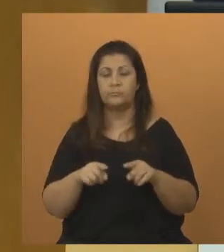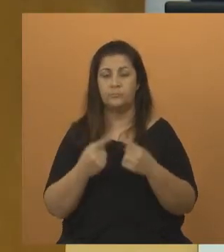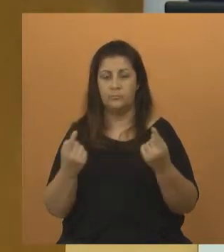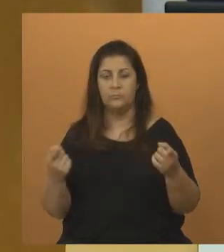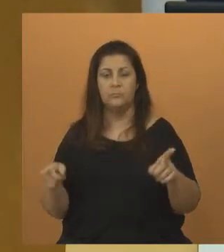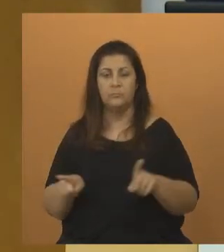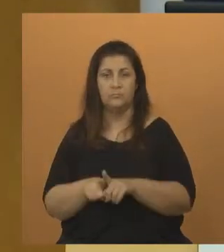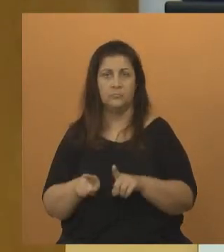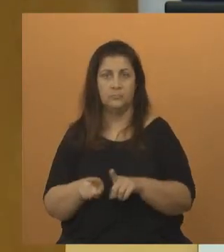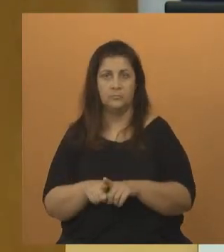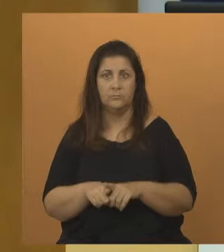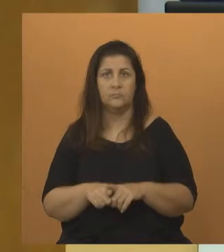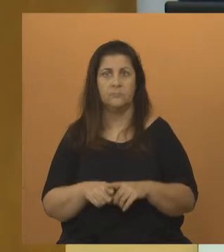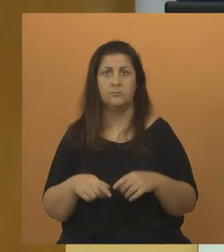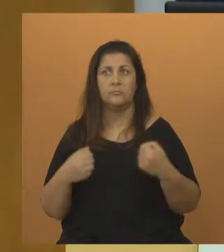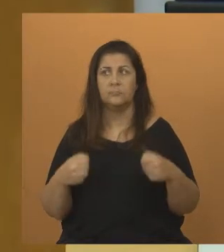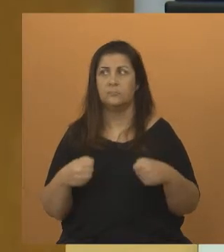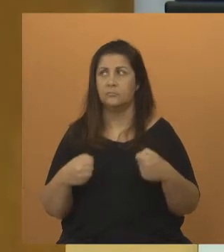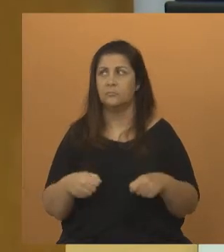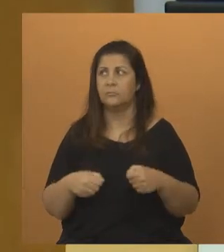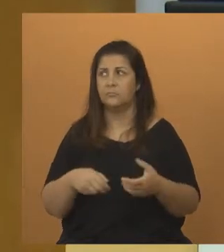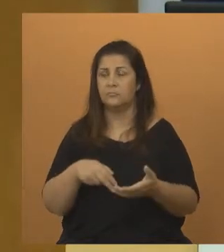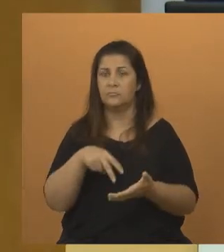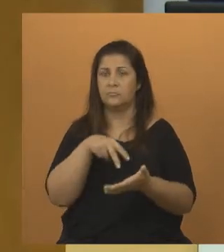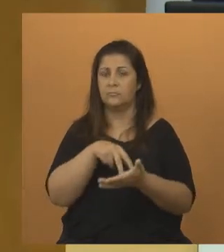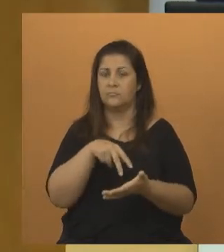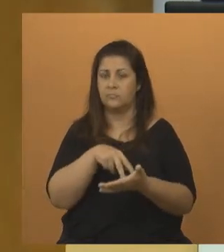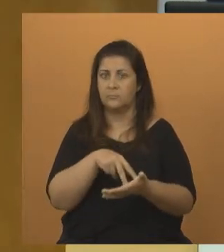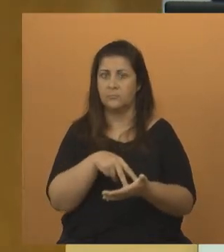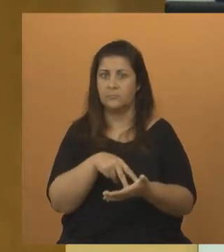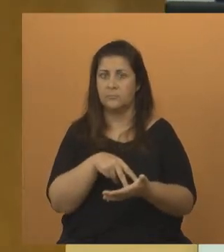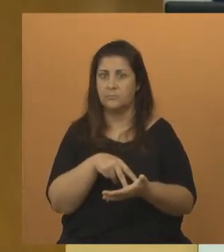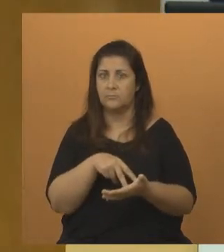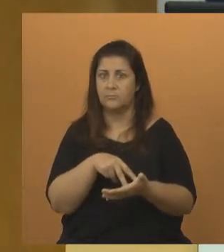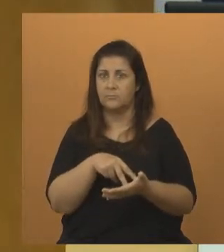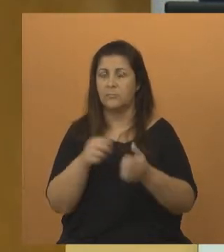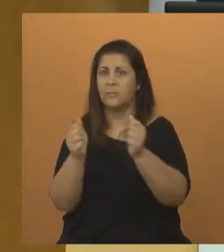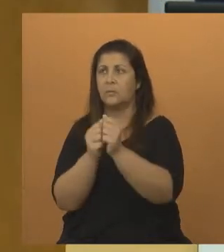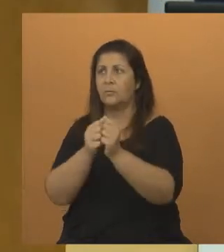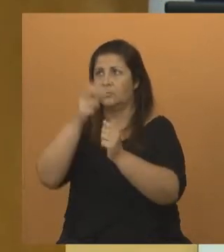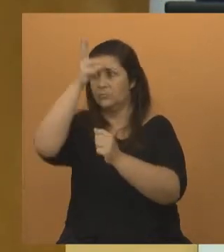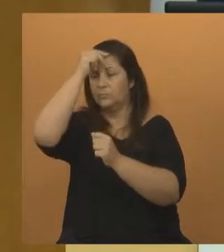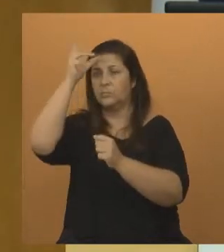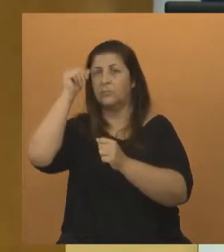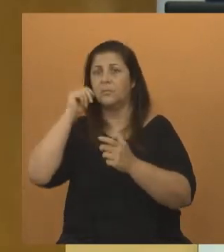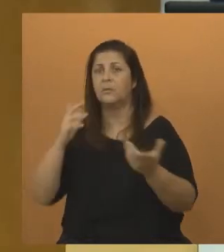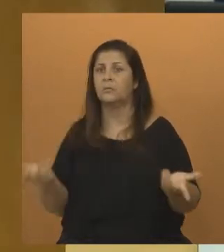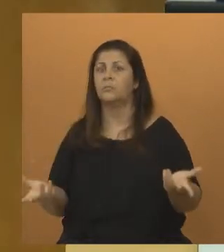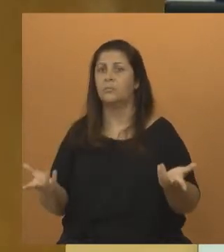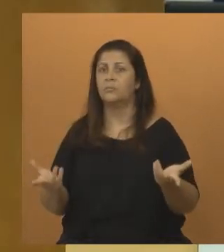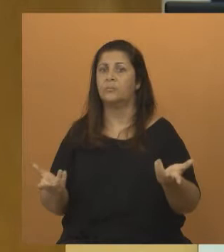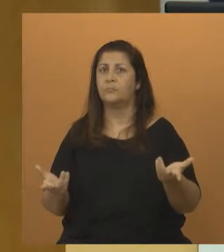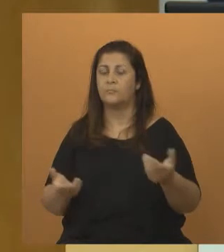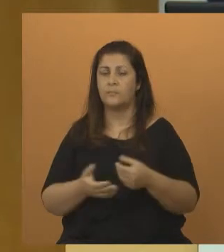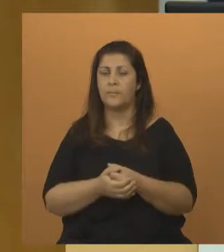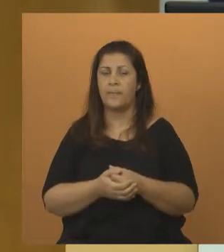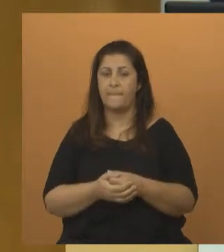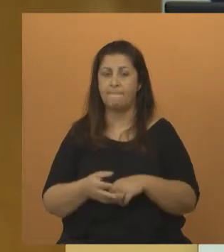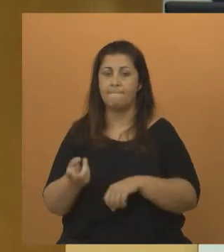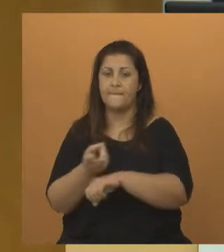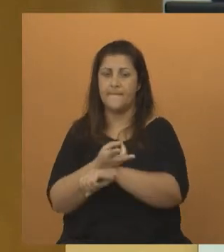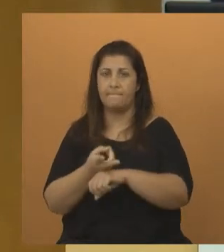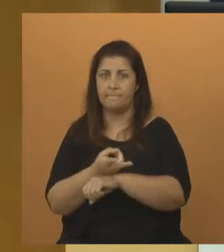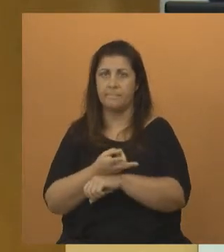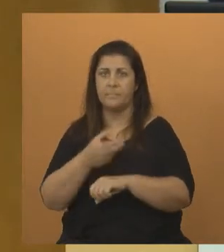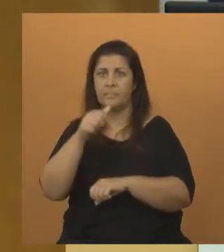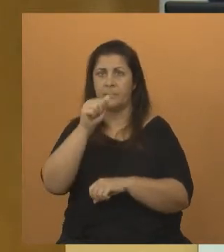que vai ser firmado um convênio aí pela prefeitura, né, essas entidades devem procurar o Atende